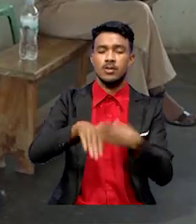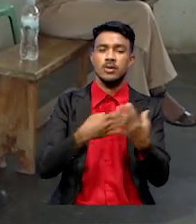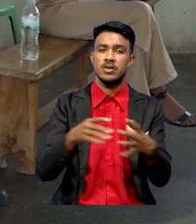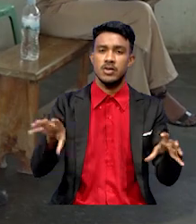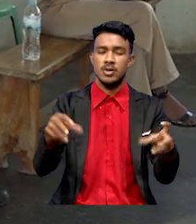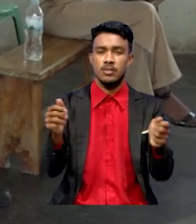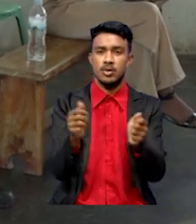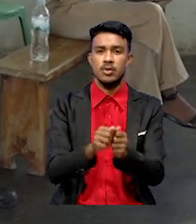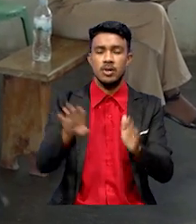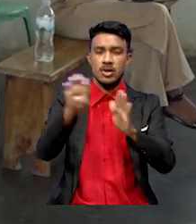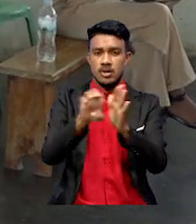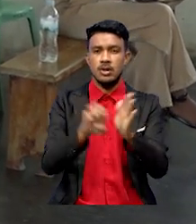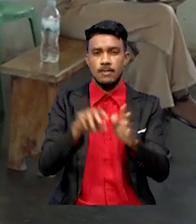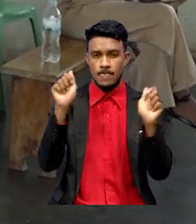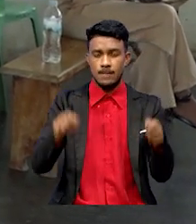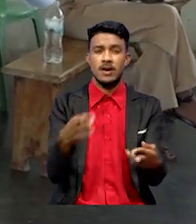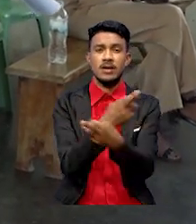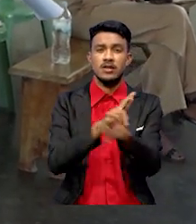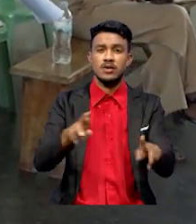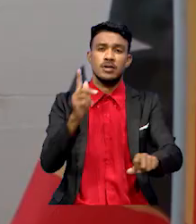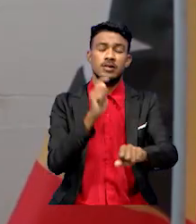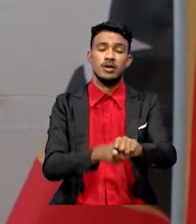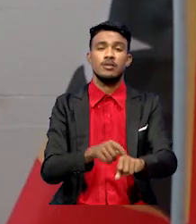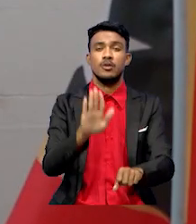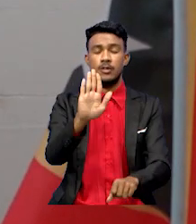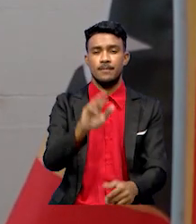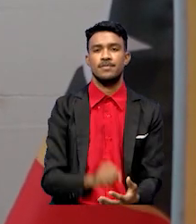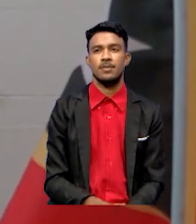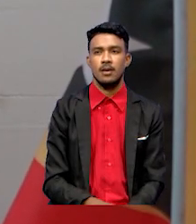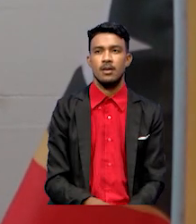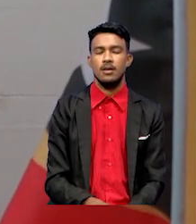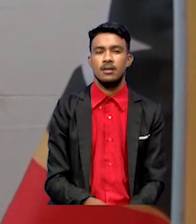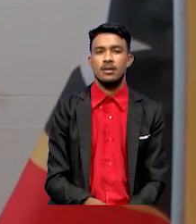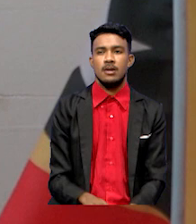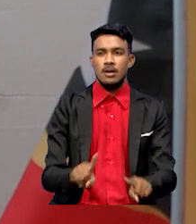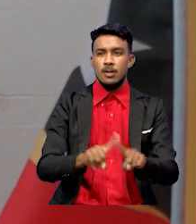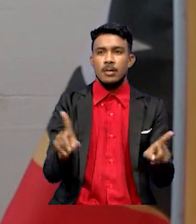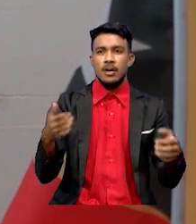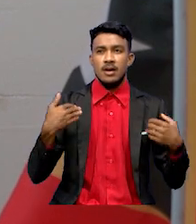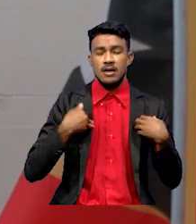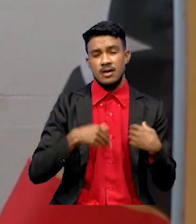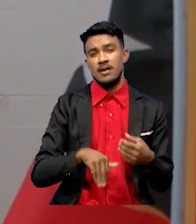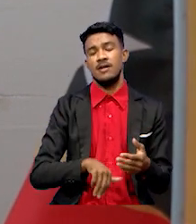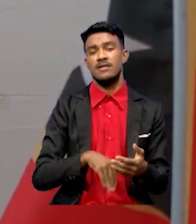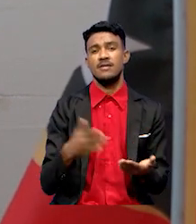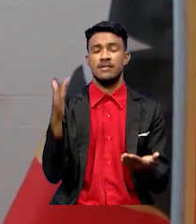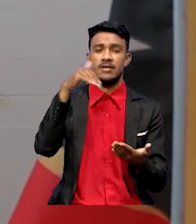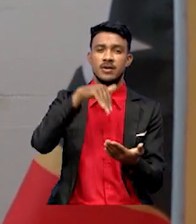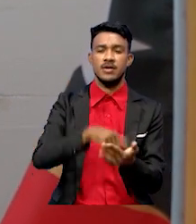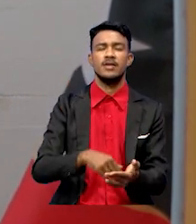sentido estadu ho di bele resolve situasaun ne. Mai be iha ida falimos fila ba komunidade